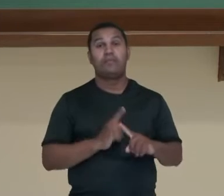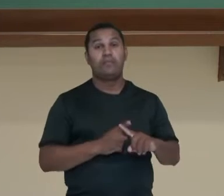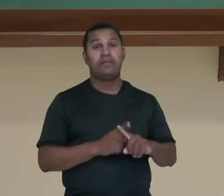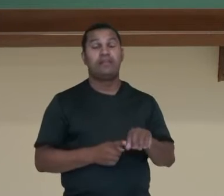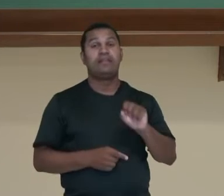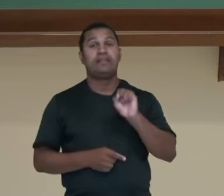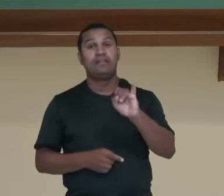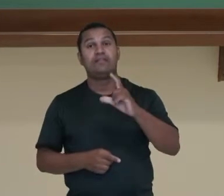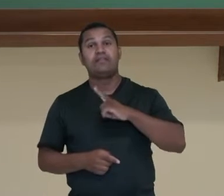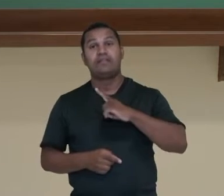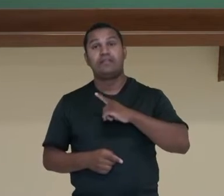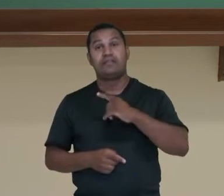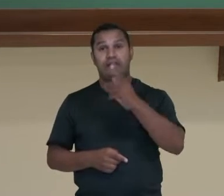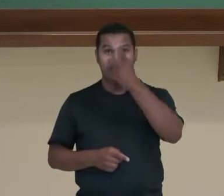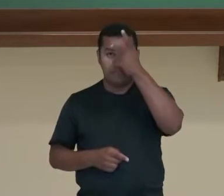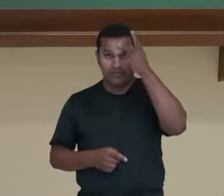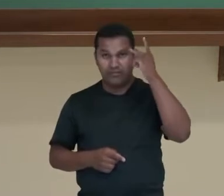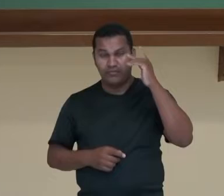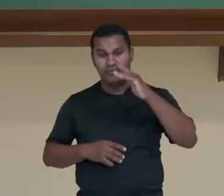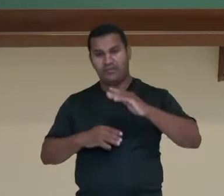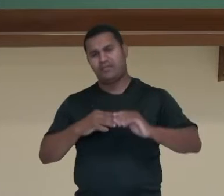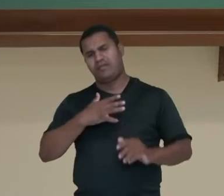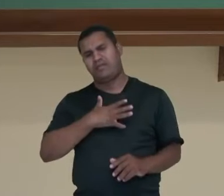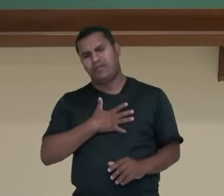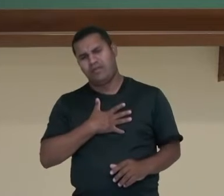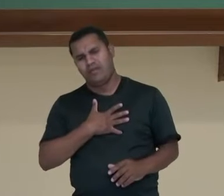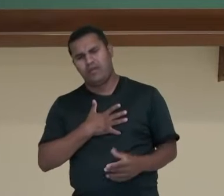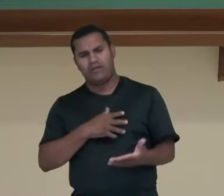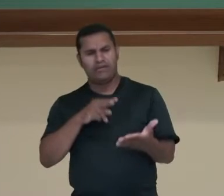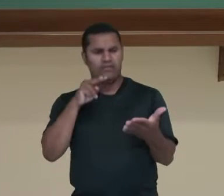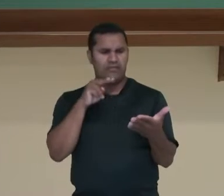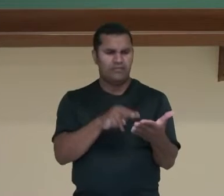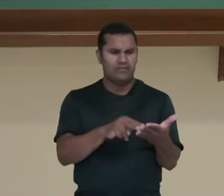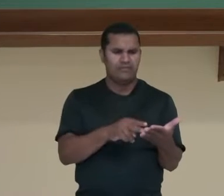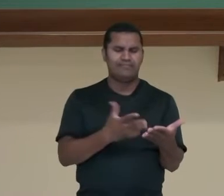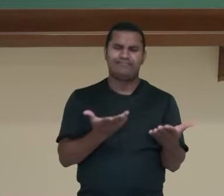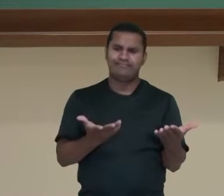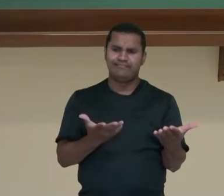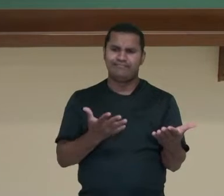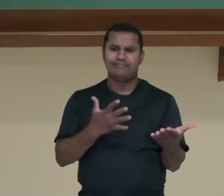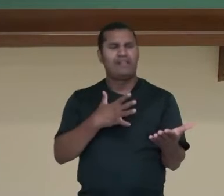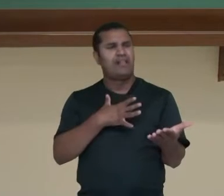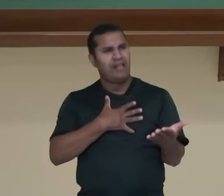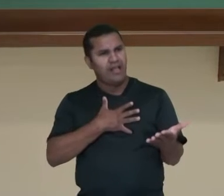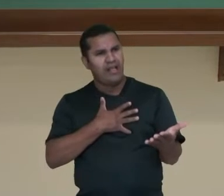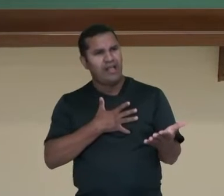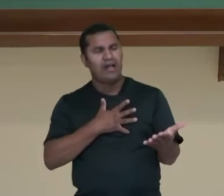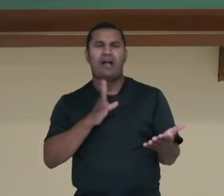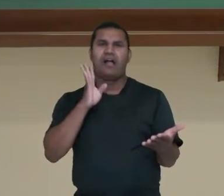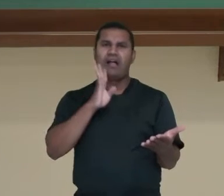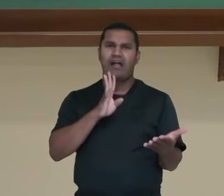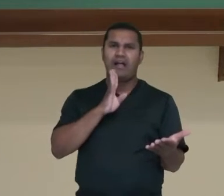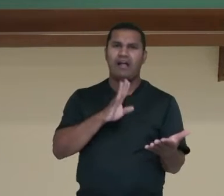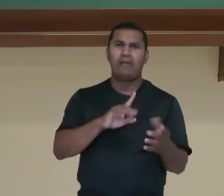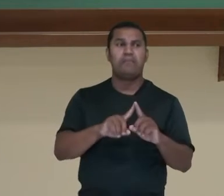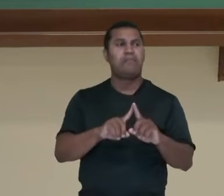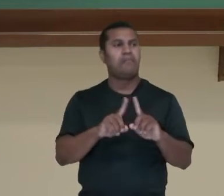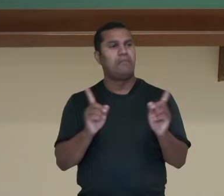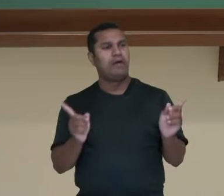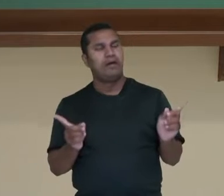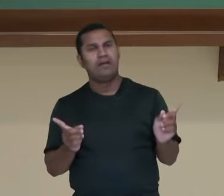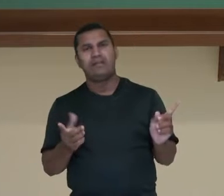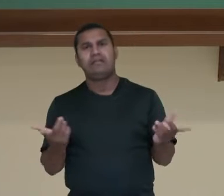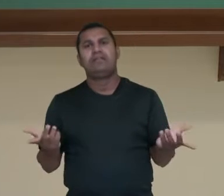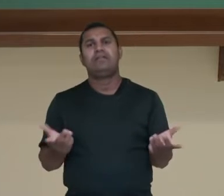faz uma crítica negativa, eu até penso assim, tá. Mas se eu gostei muito, vou pensar, não, tá enganado, eu não achei